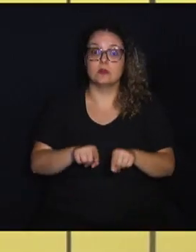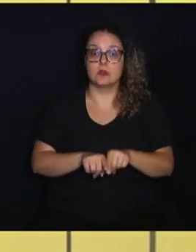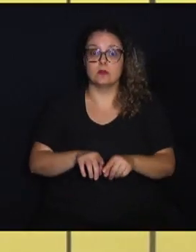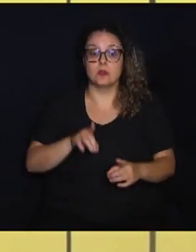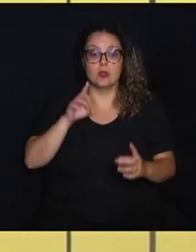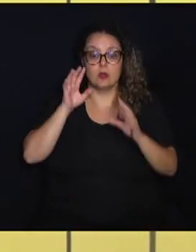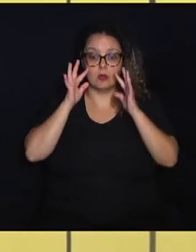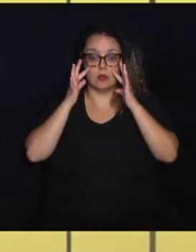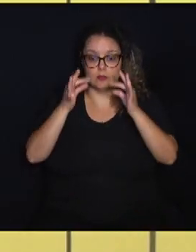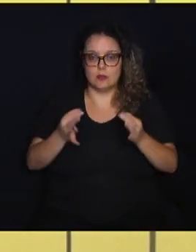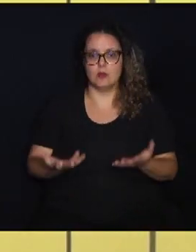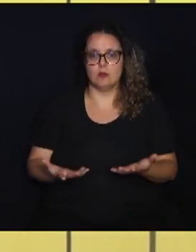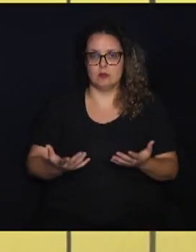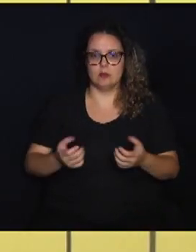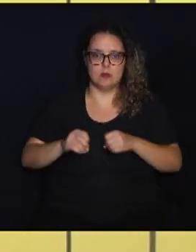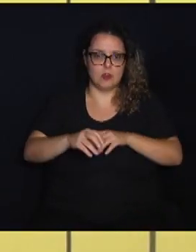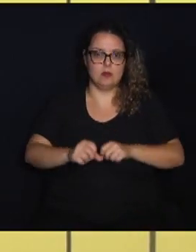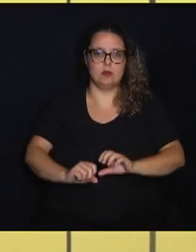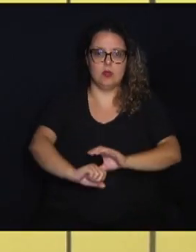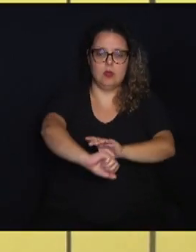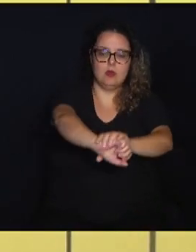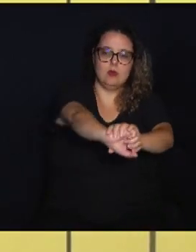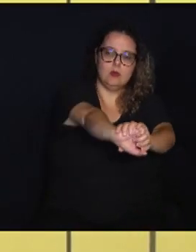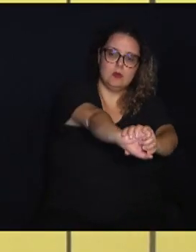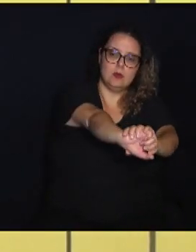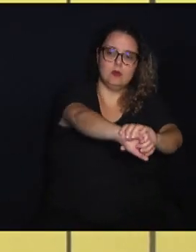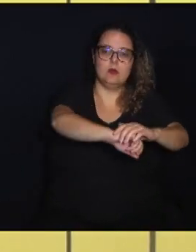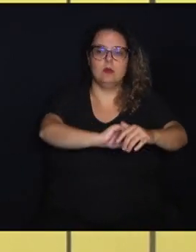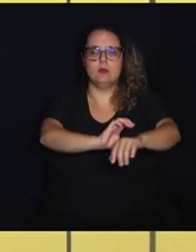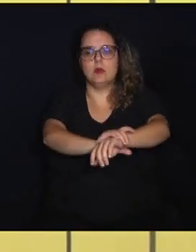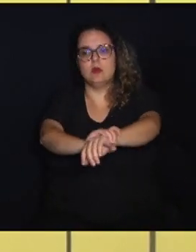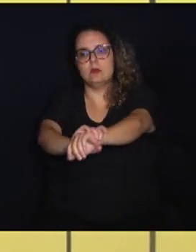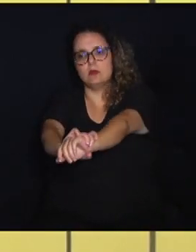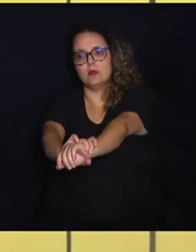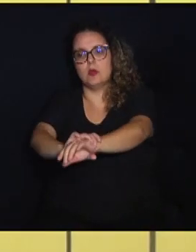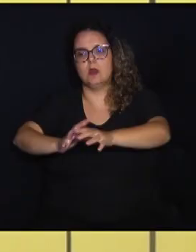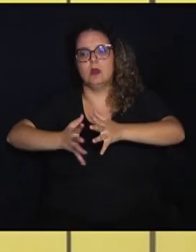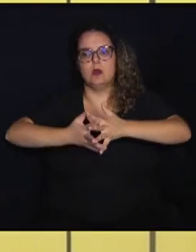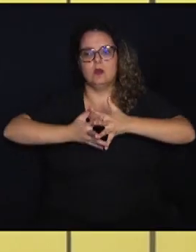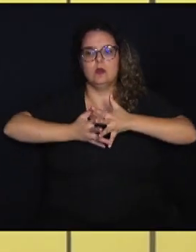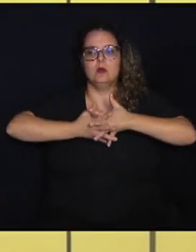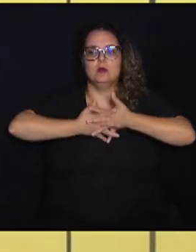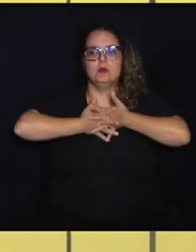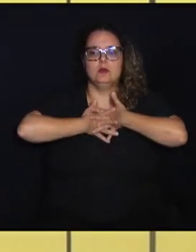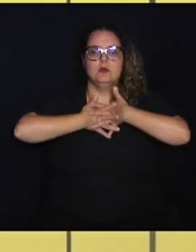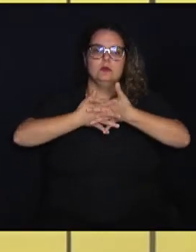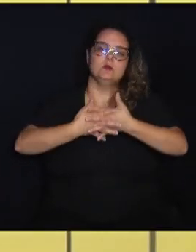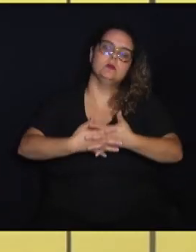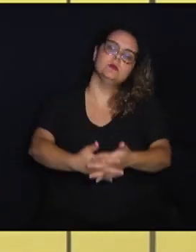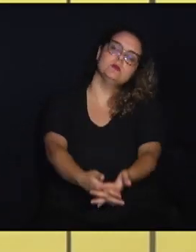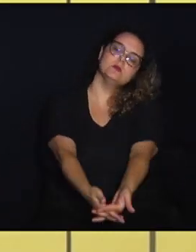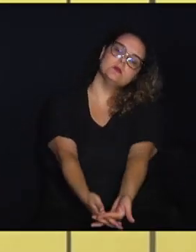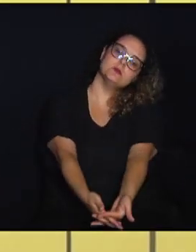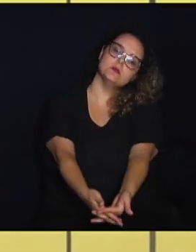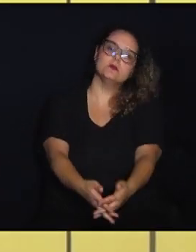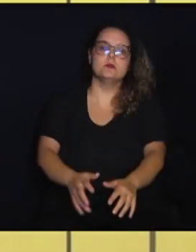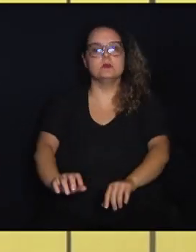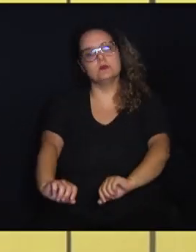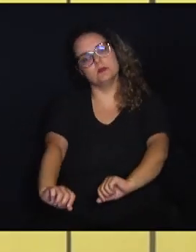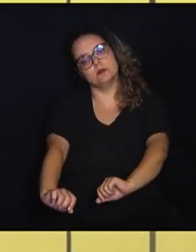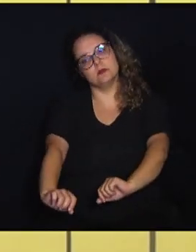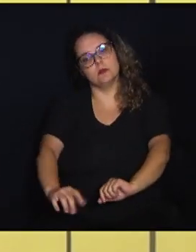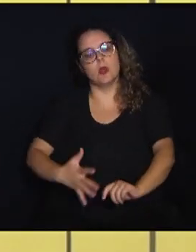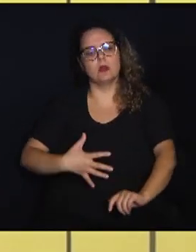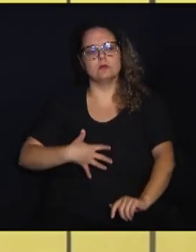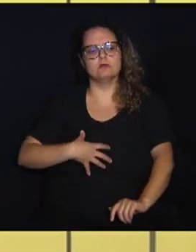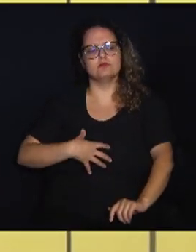aula de alongamento, por exemplo, é um bom exemplo. Se você imitar o alongamento, sentir o alongamento, já tá válido para quem não estava